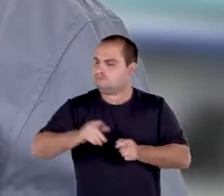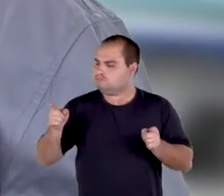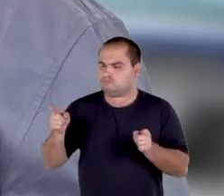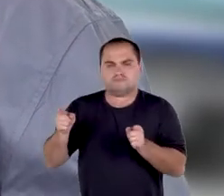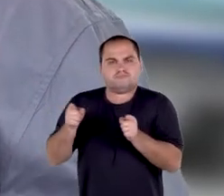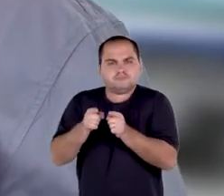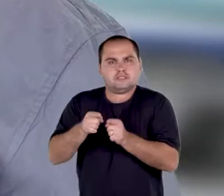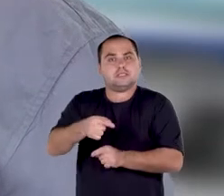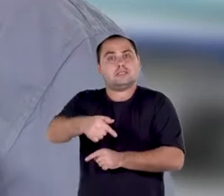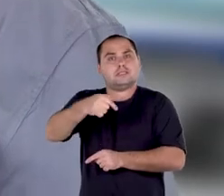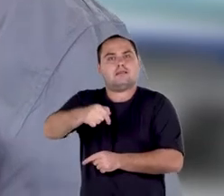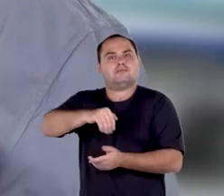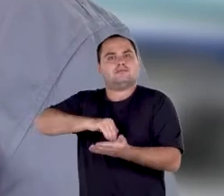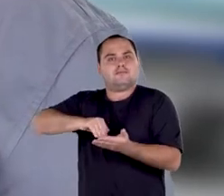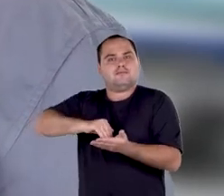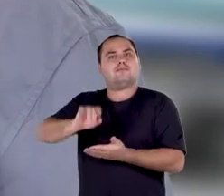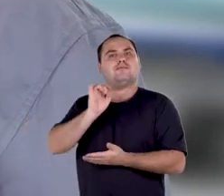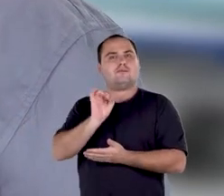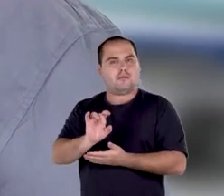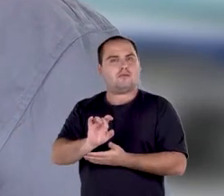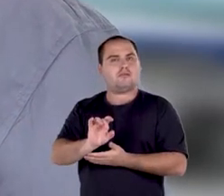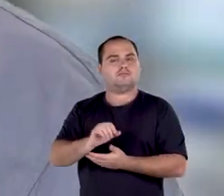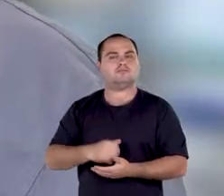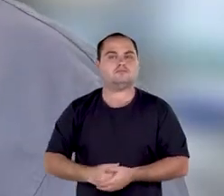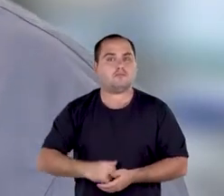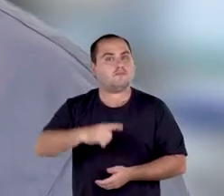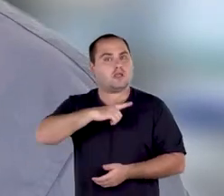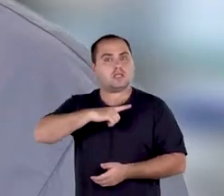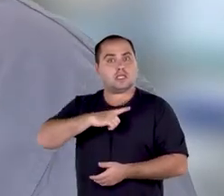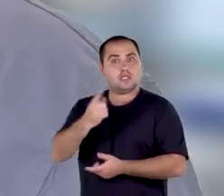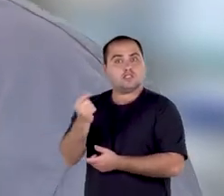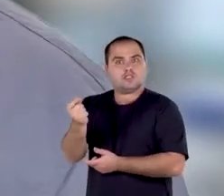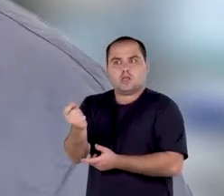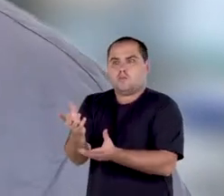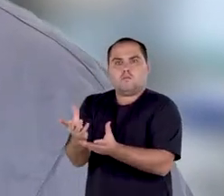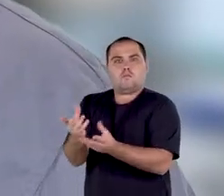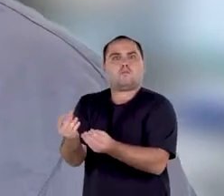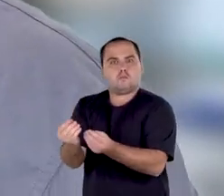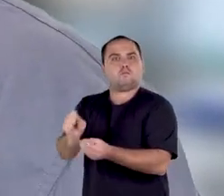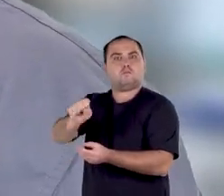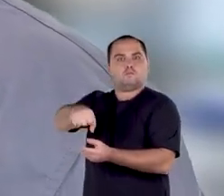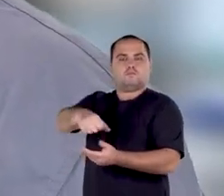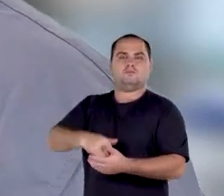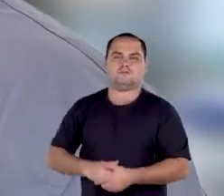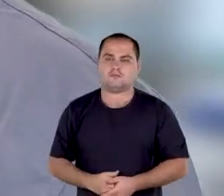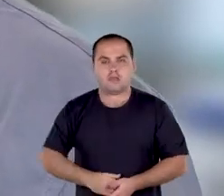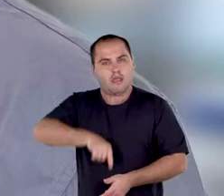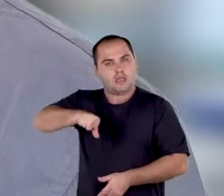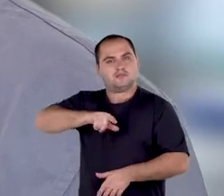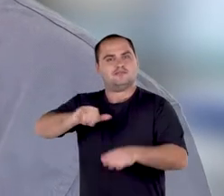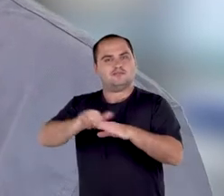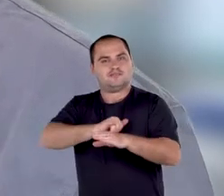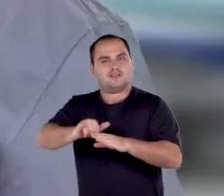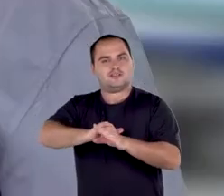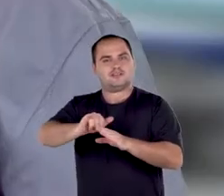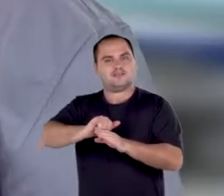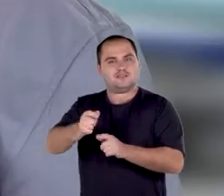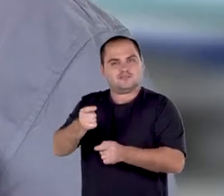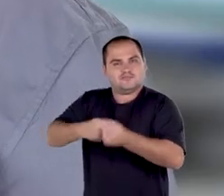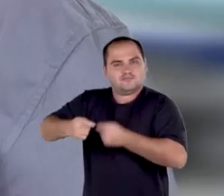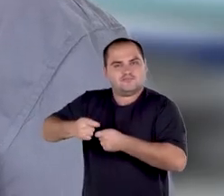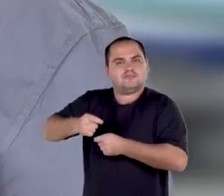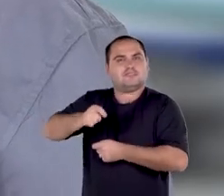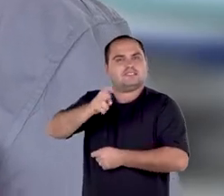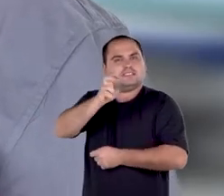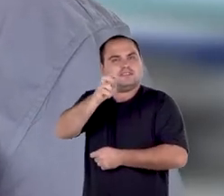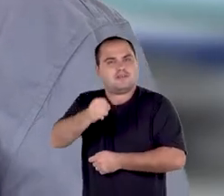reduzindo para apenas 7 o número de secretarias, vai sobrar dinheiro. Com essa medida, vamos economizar cerca